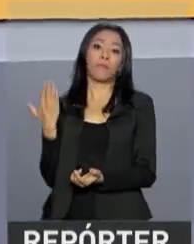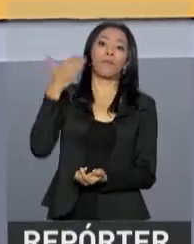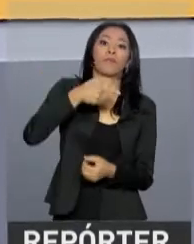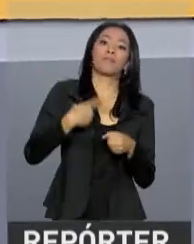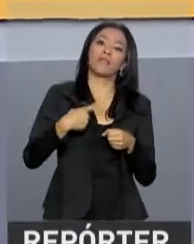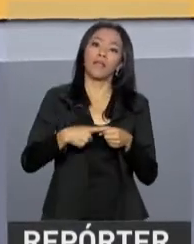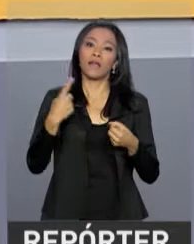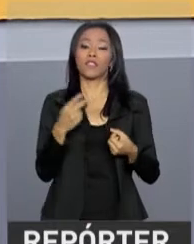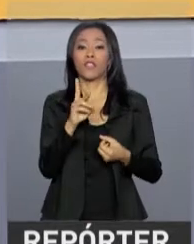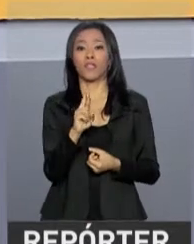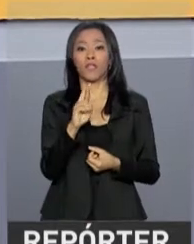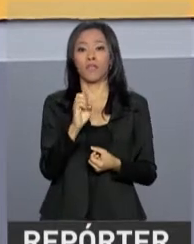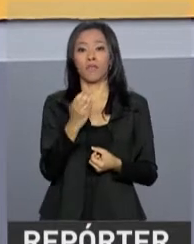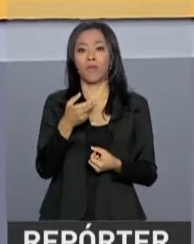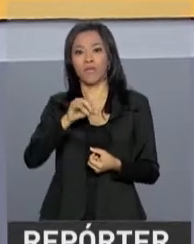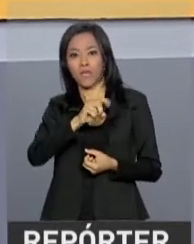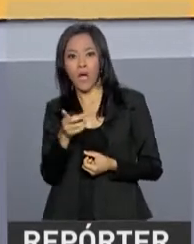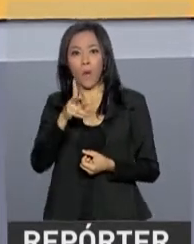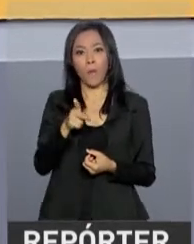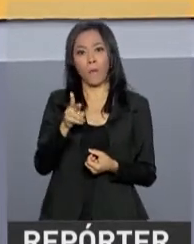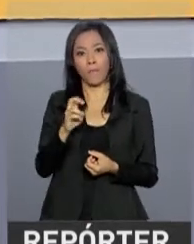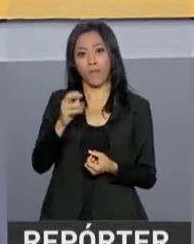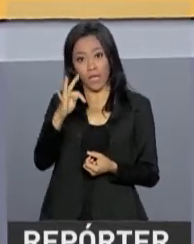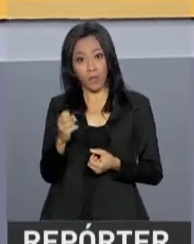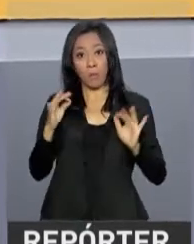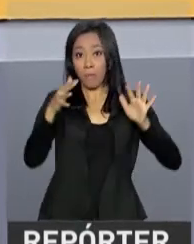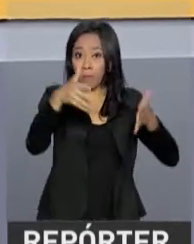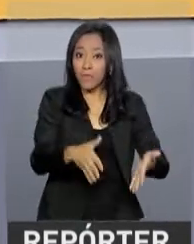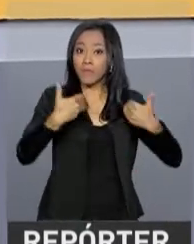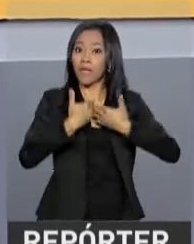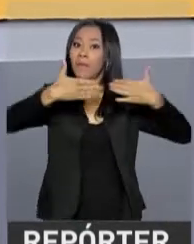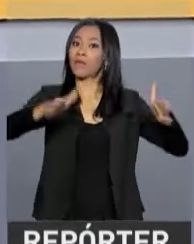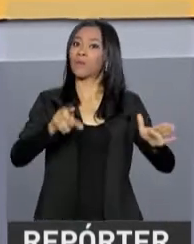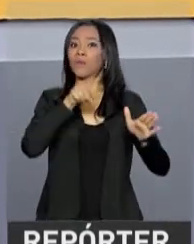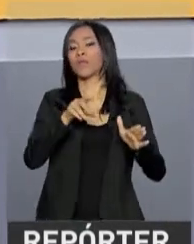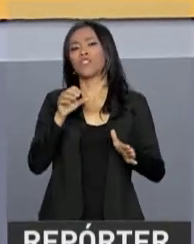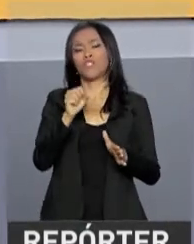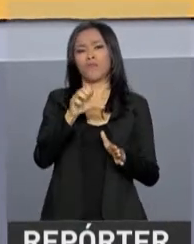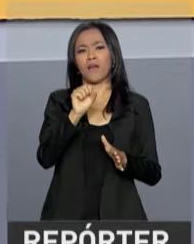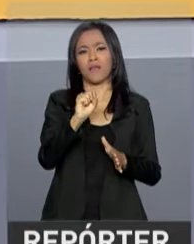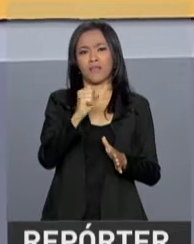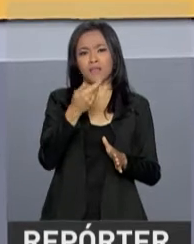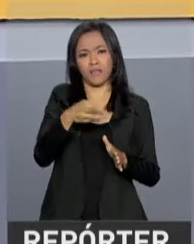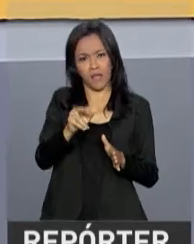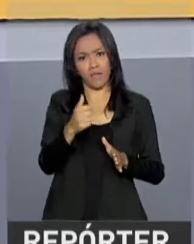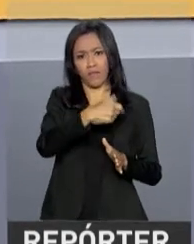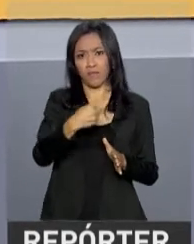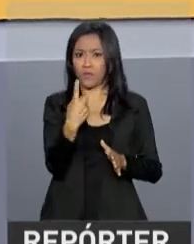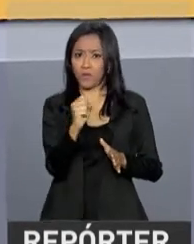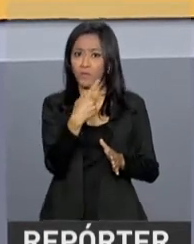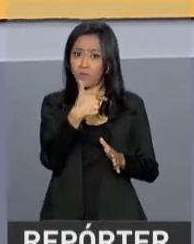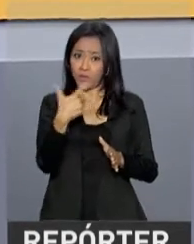onde participa da abertura da safra de cana 2018 2019 mais detalhes do dia do presidente aqui na programação